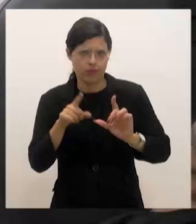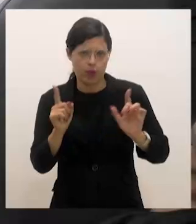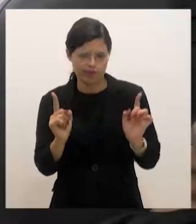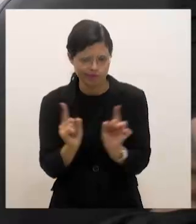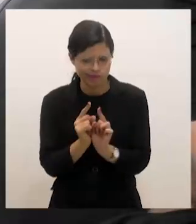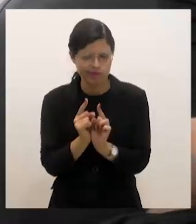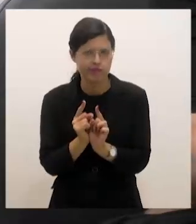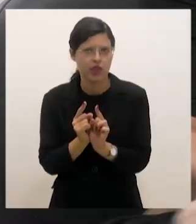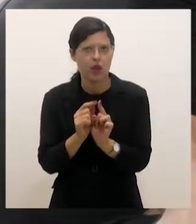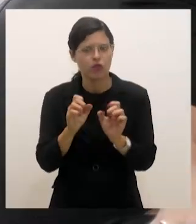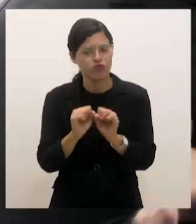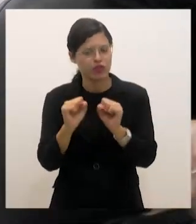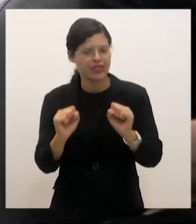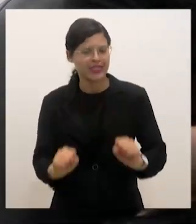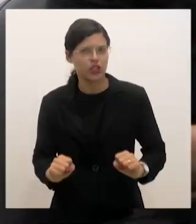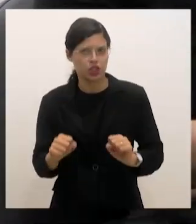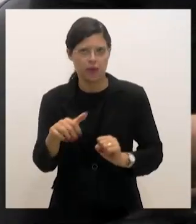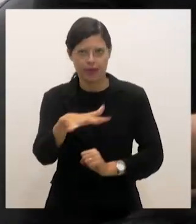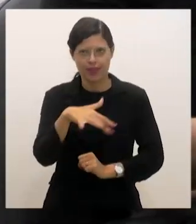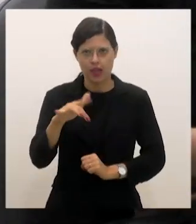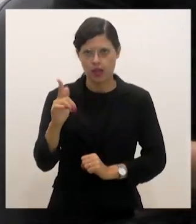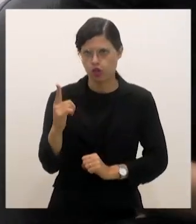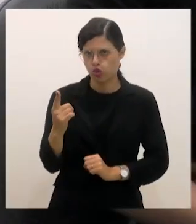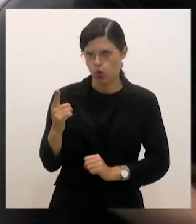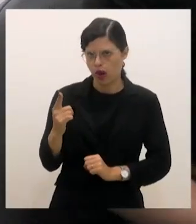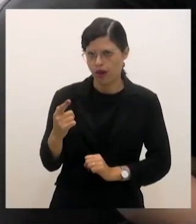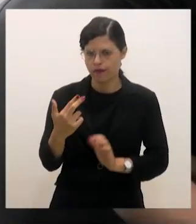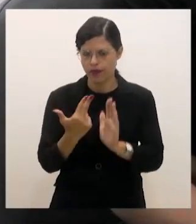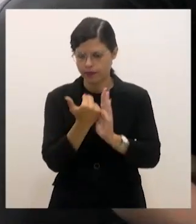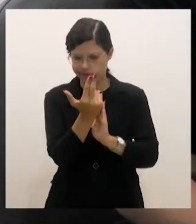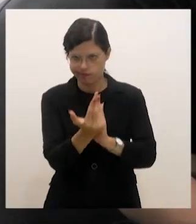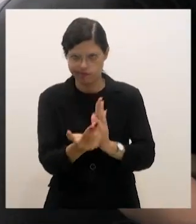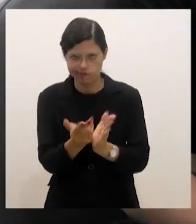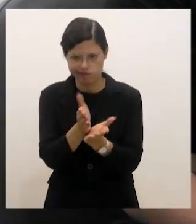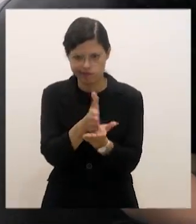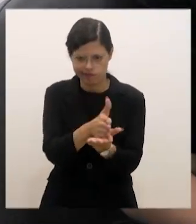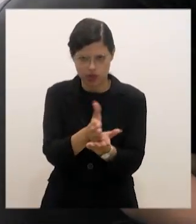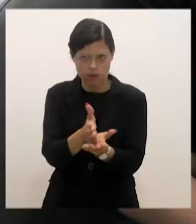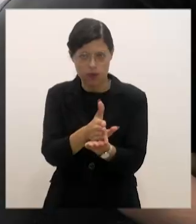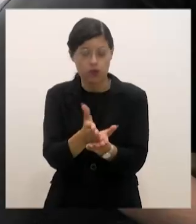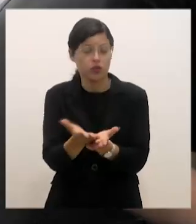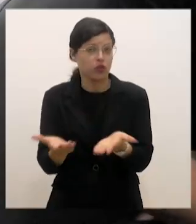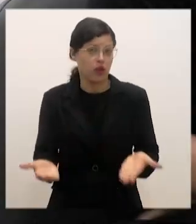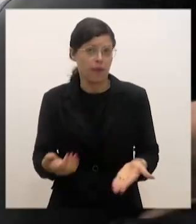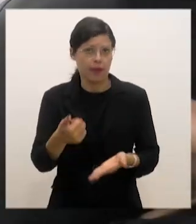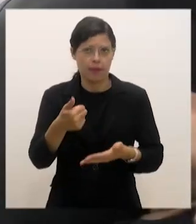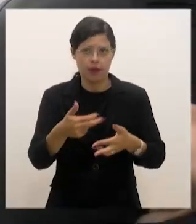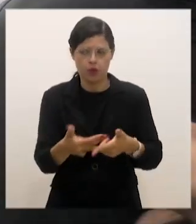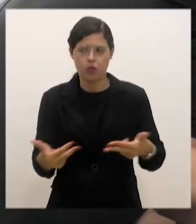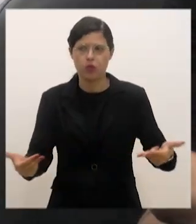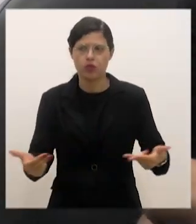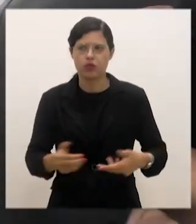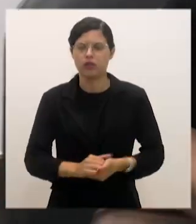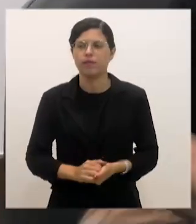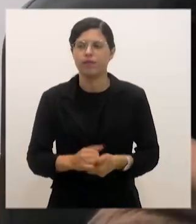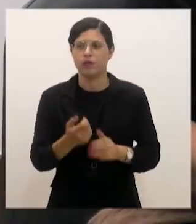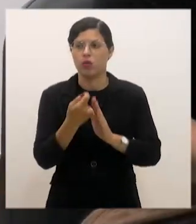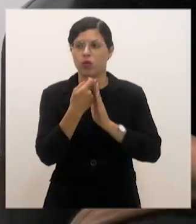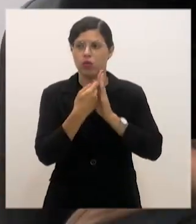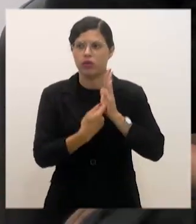um sistema de projeção cartográfica. Então, essa é a primeira coisa. No